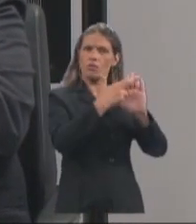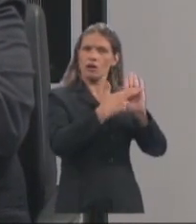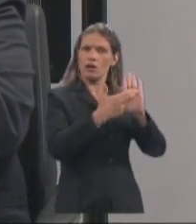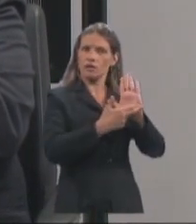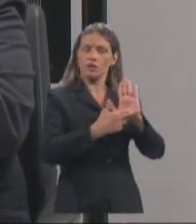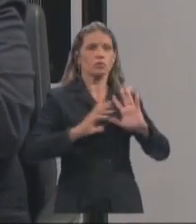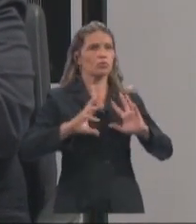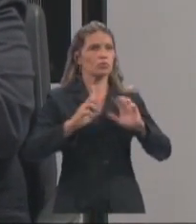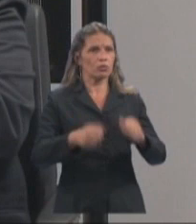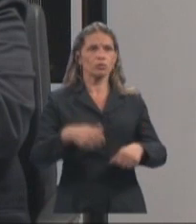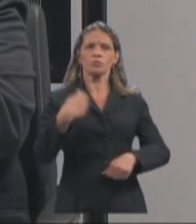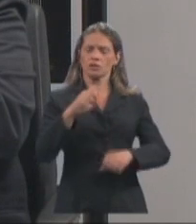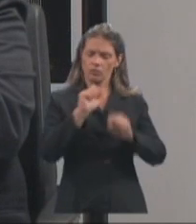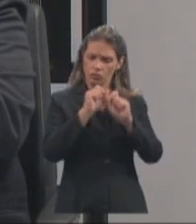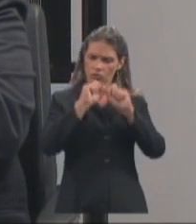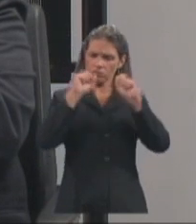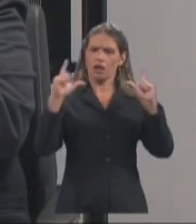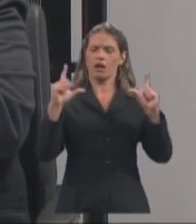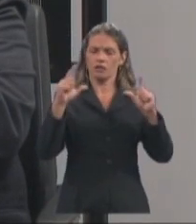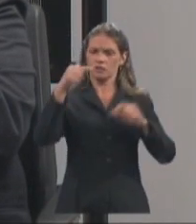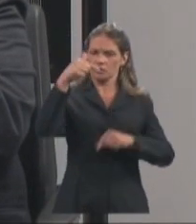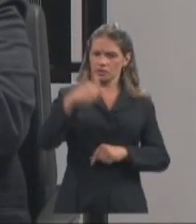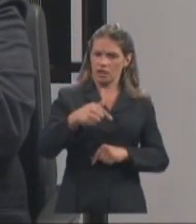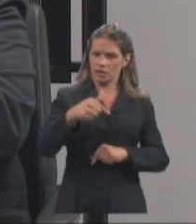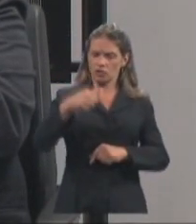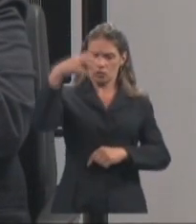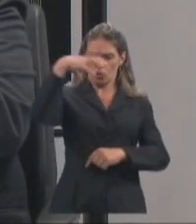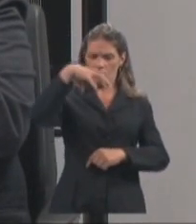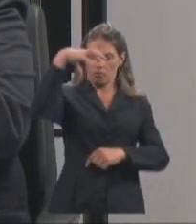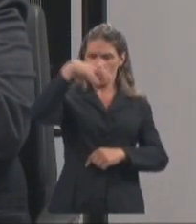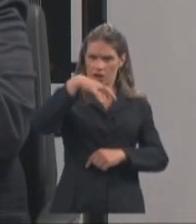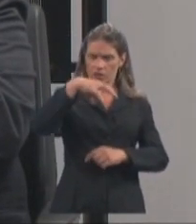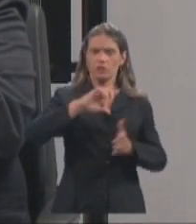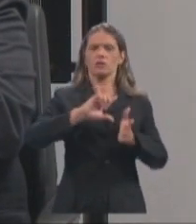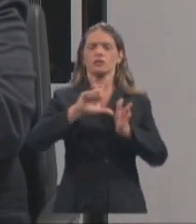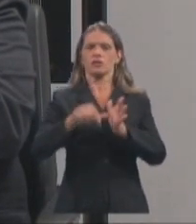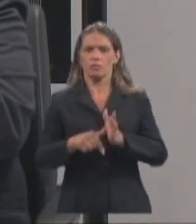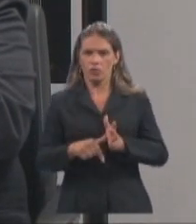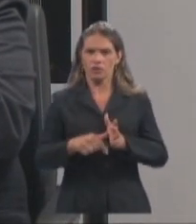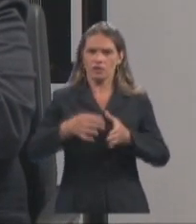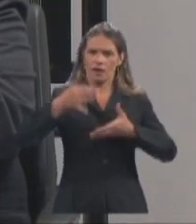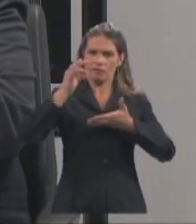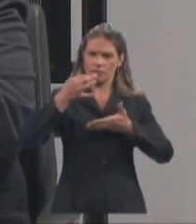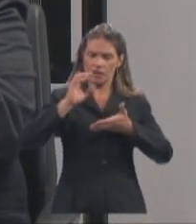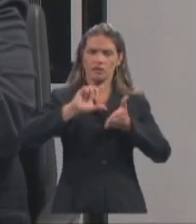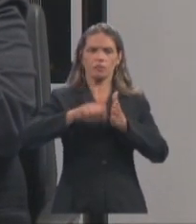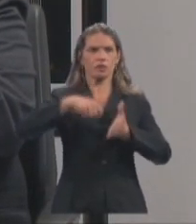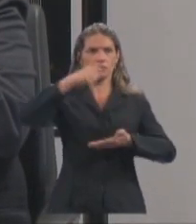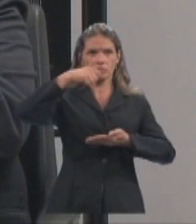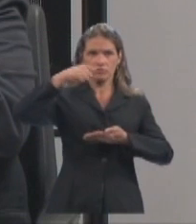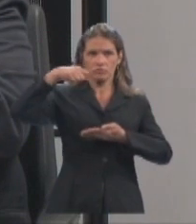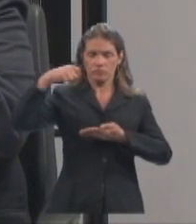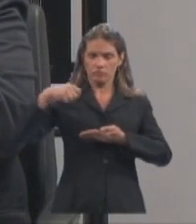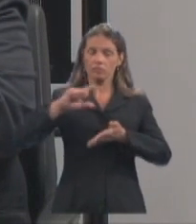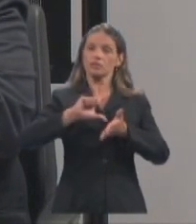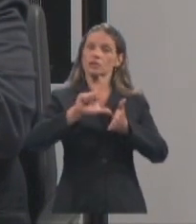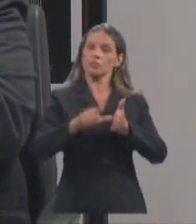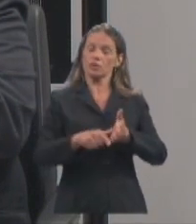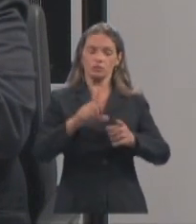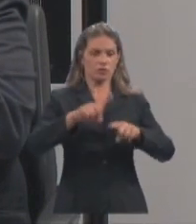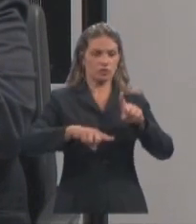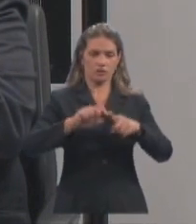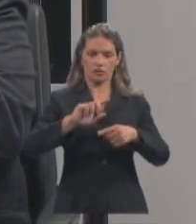todos têm que acordar às 7 da manhã tomar banho depois do banho tomar café depois do café escovar os dentes Depois tem uma